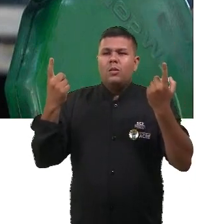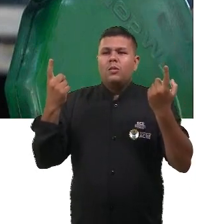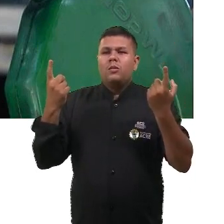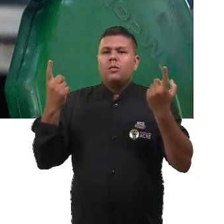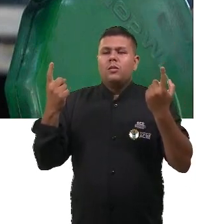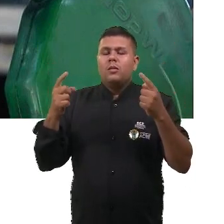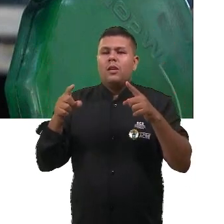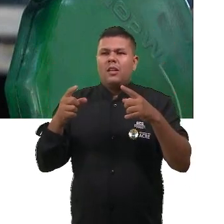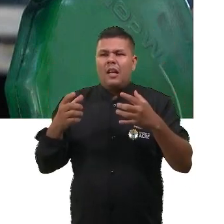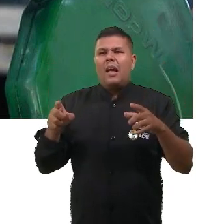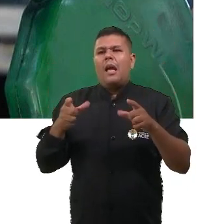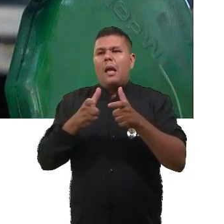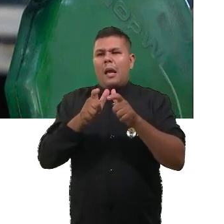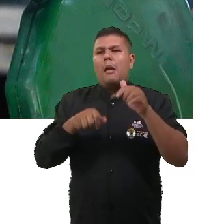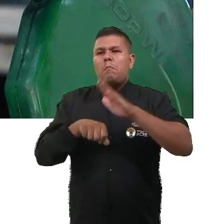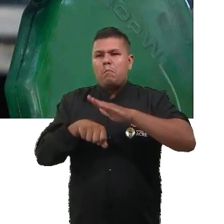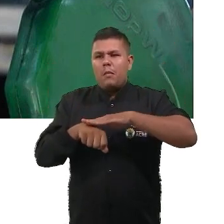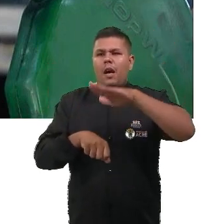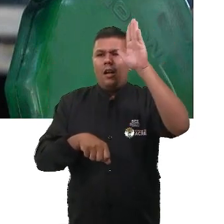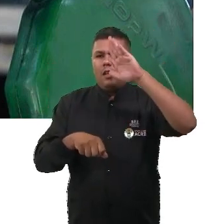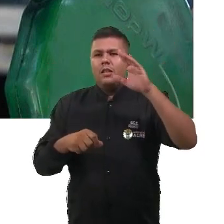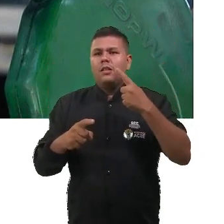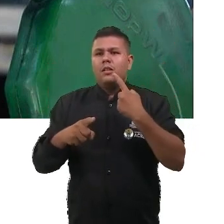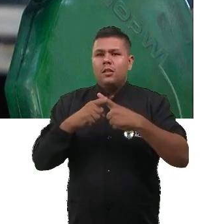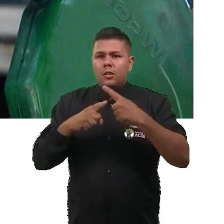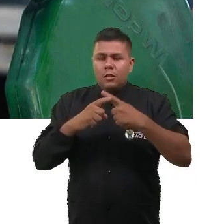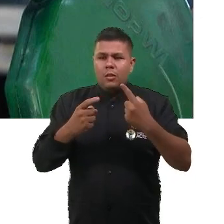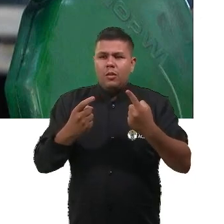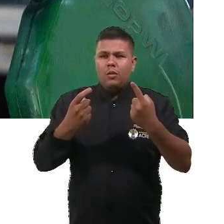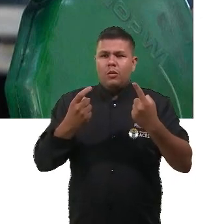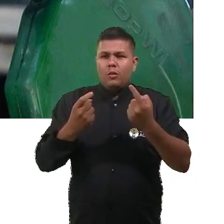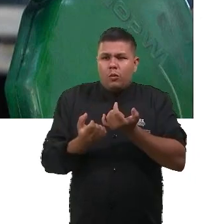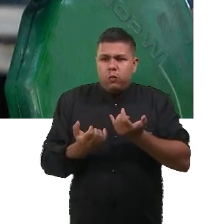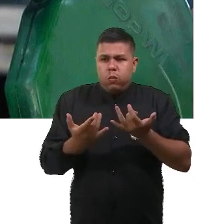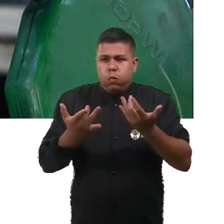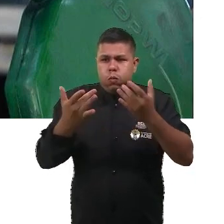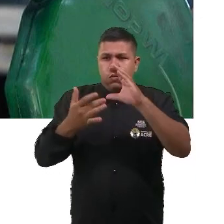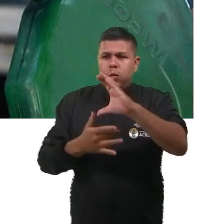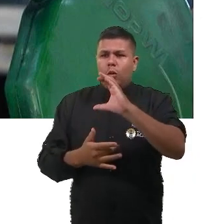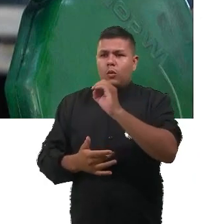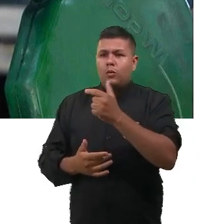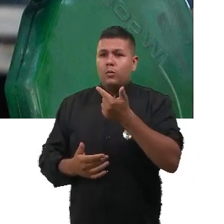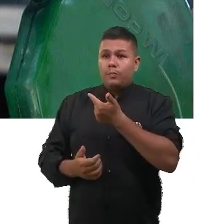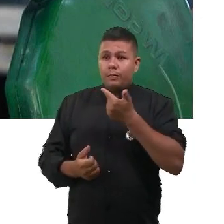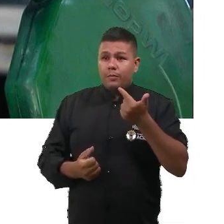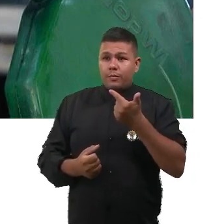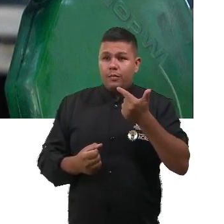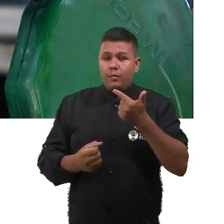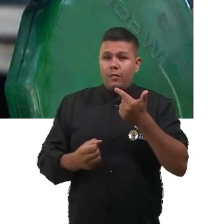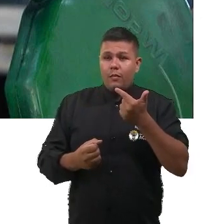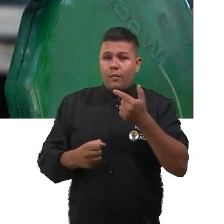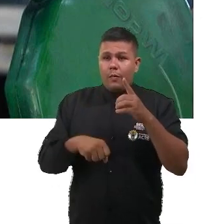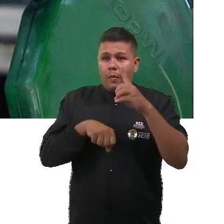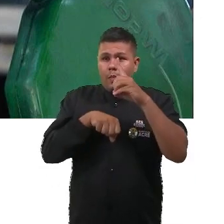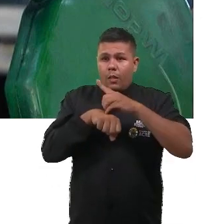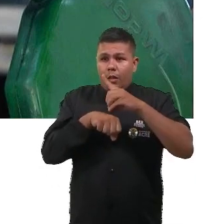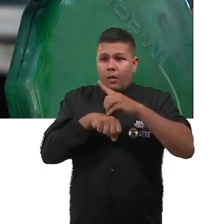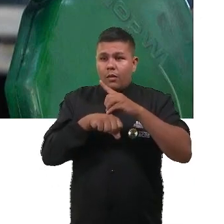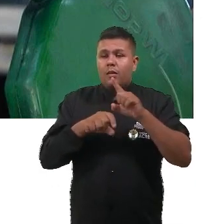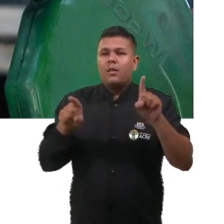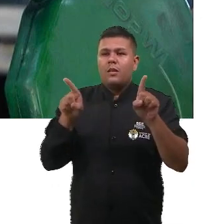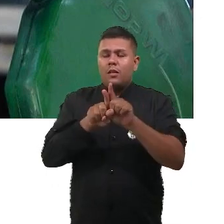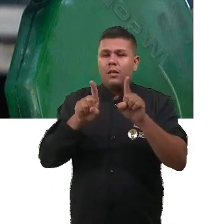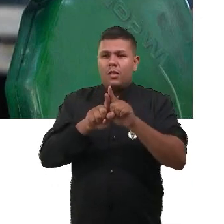liberar CO2 quando ele é queimado, esse diesel também pode liberar gases do